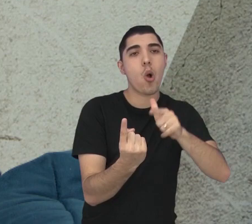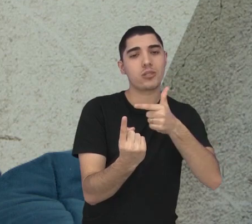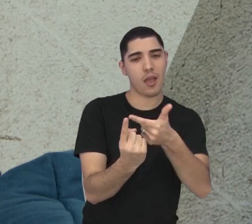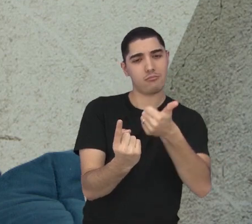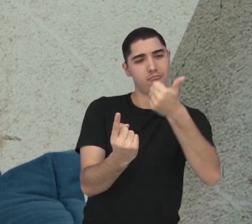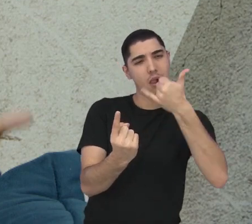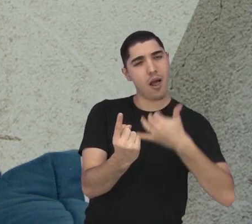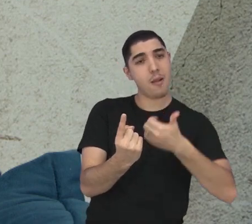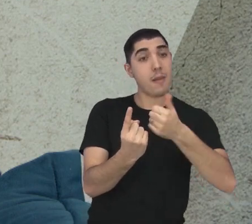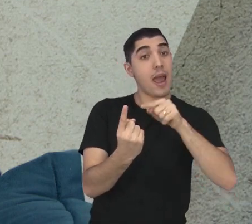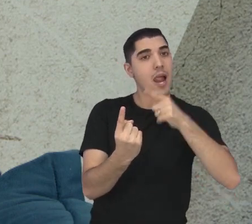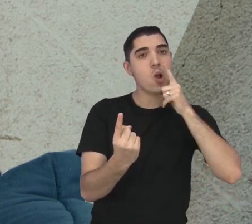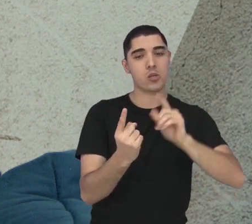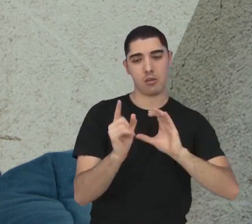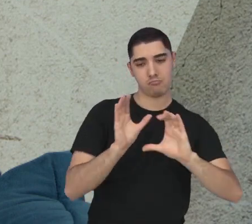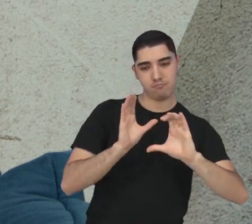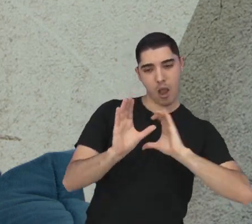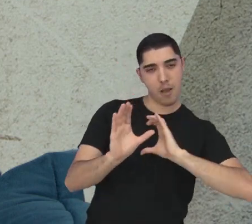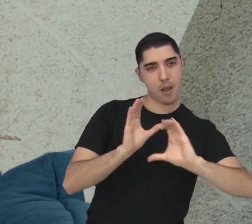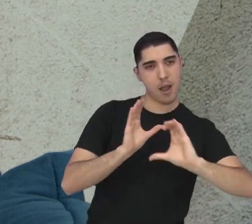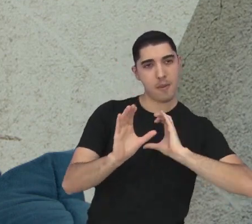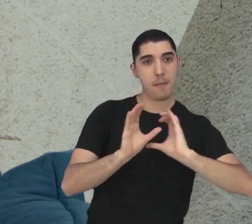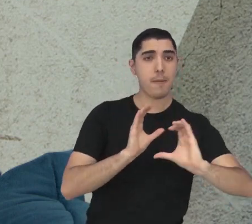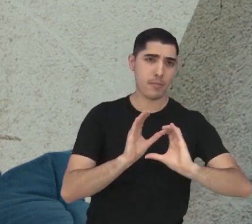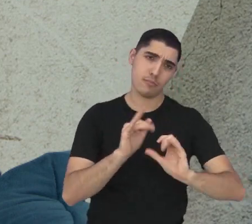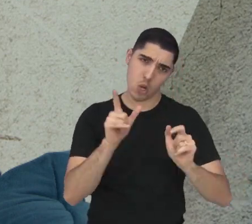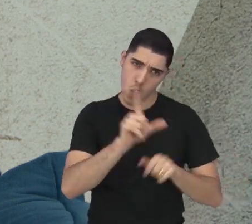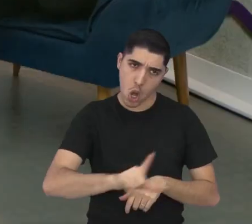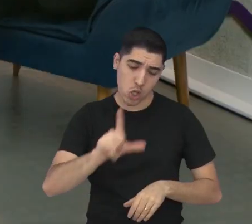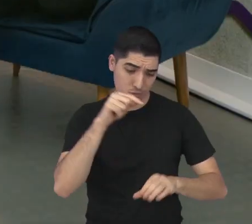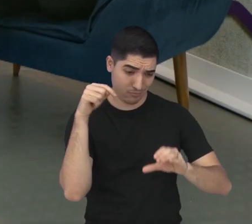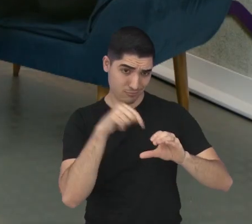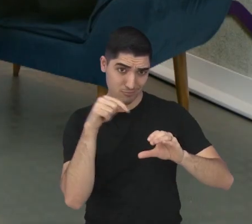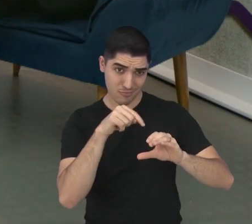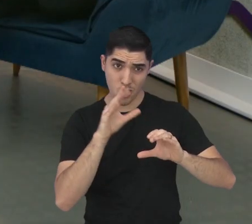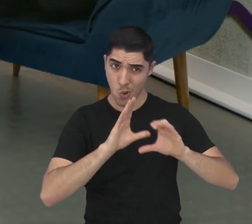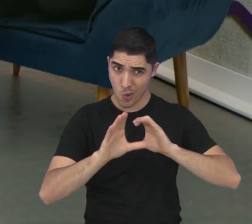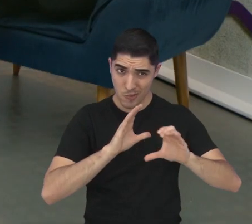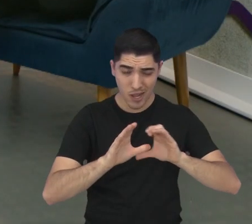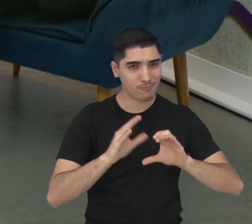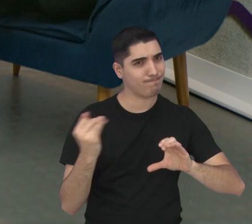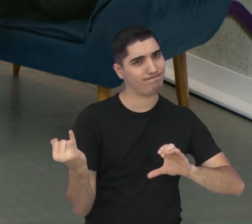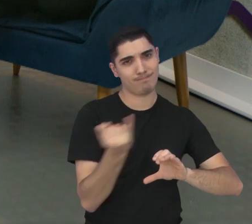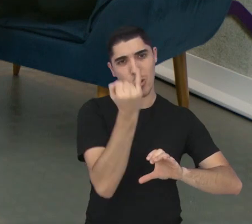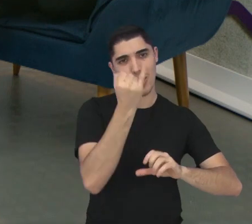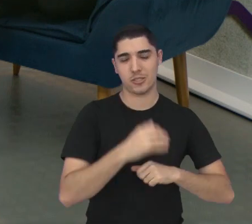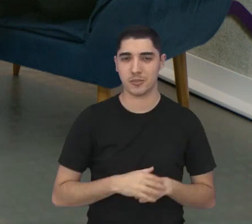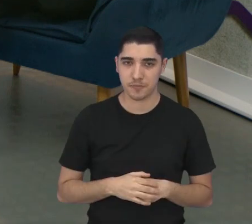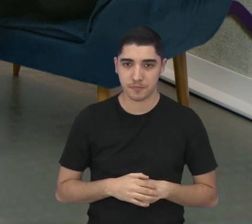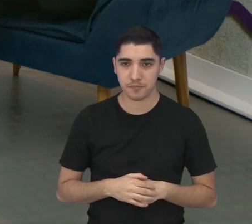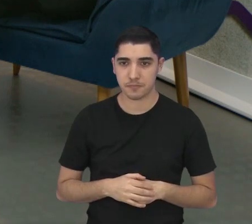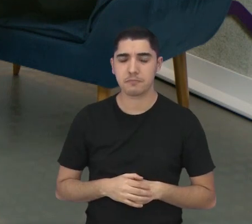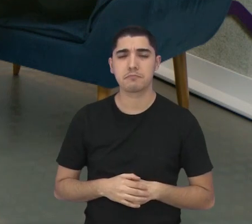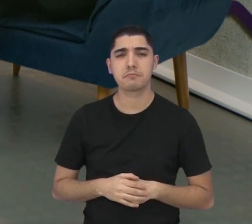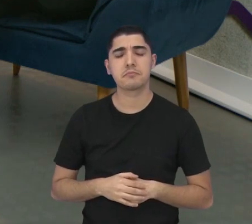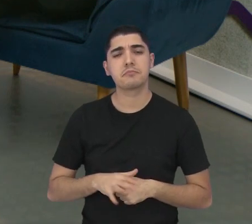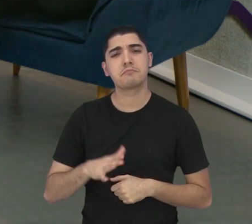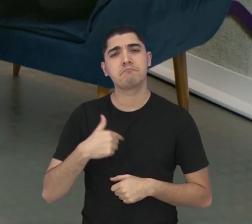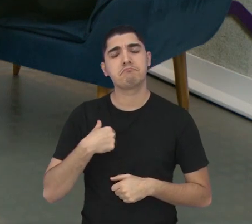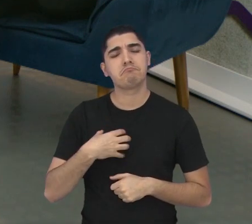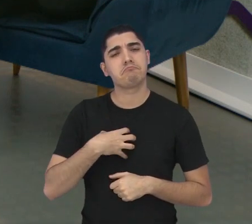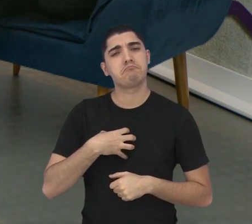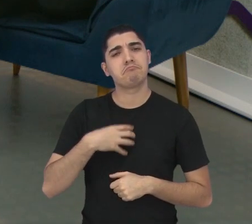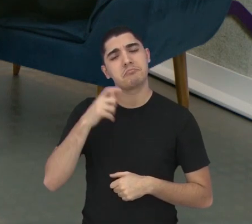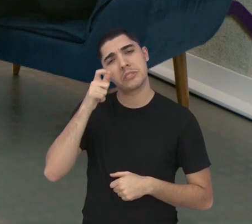consigam falar, consigam se comunicar. Então, sim, a comunicação é para a gente um instrumento muito importante. E eu